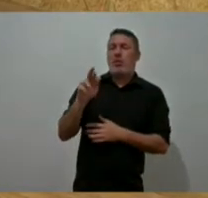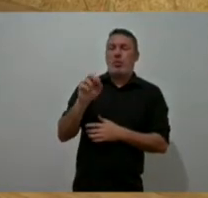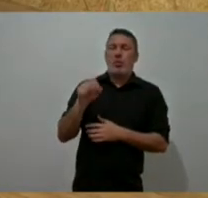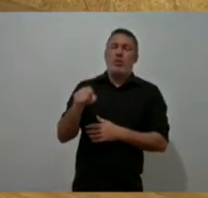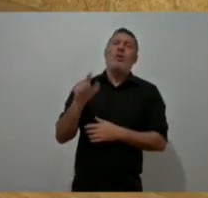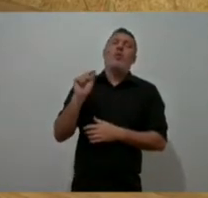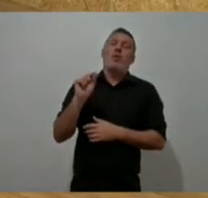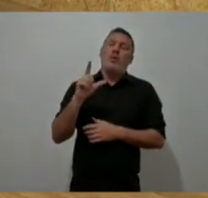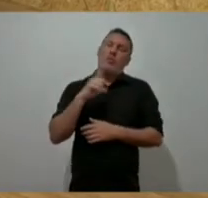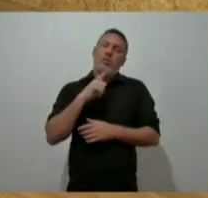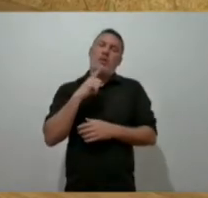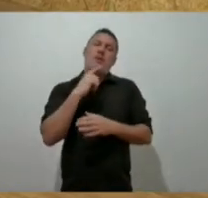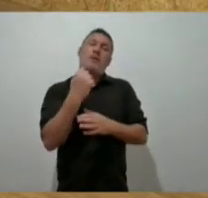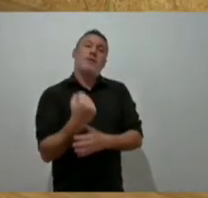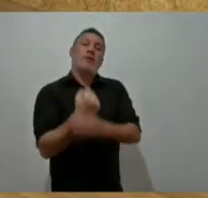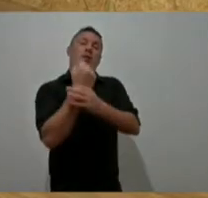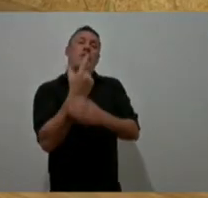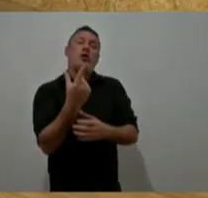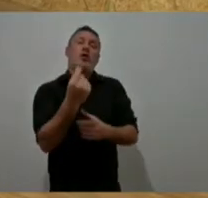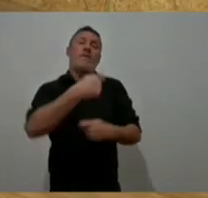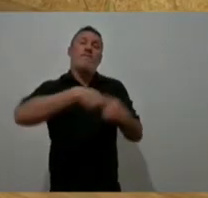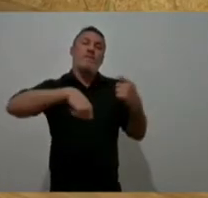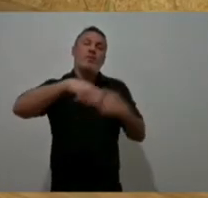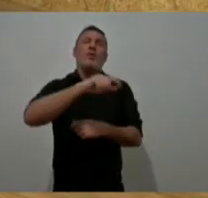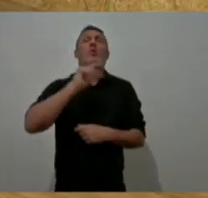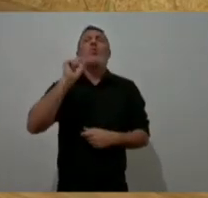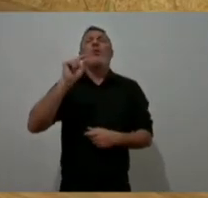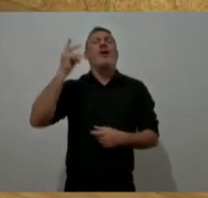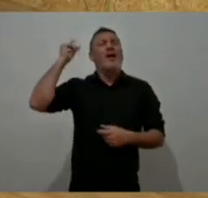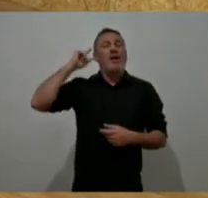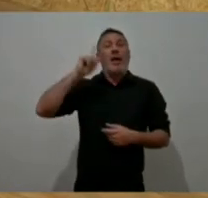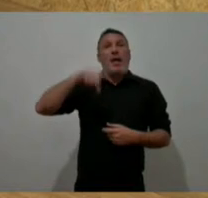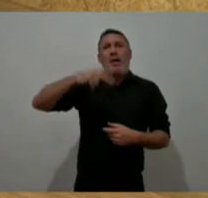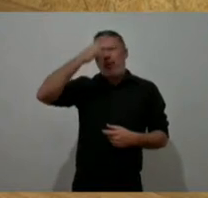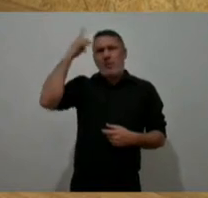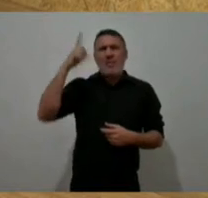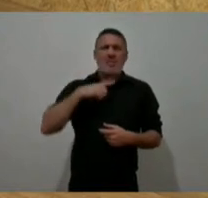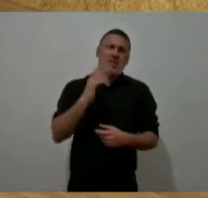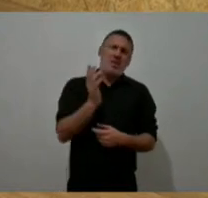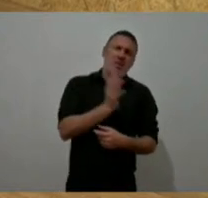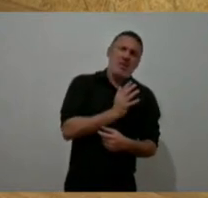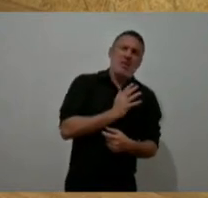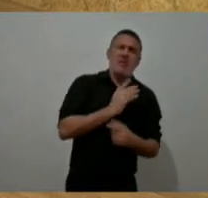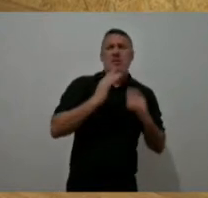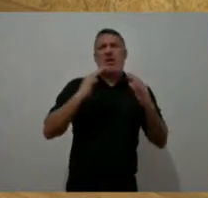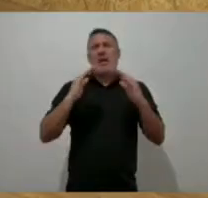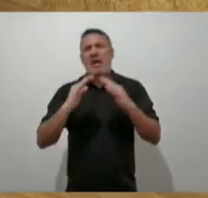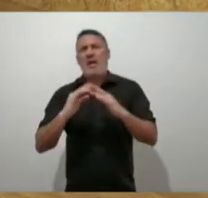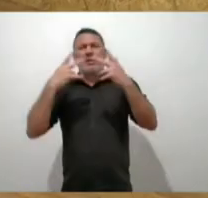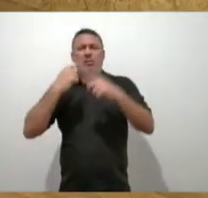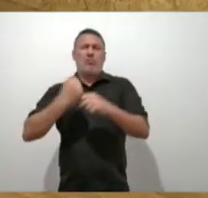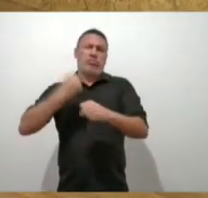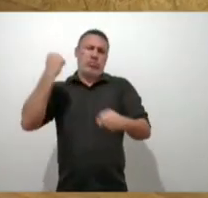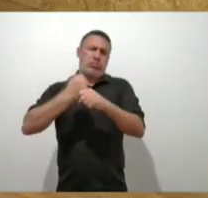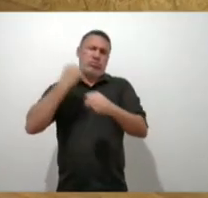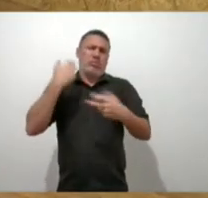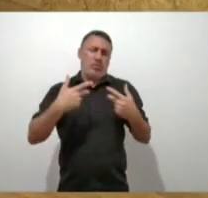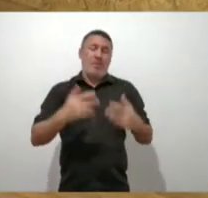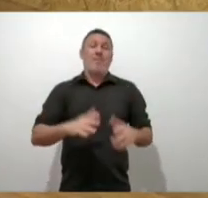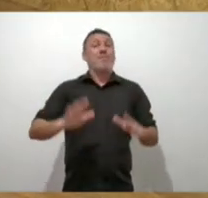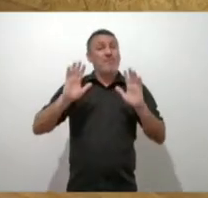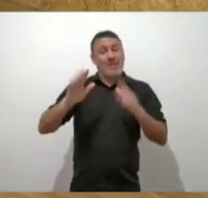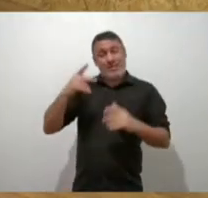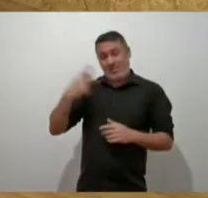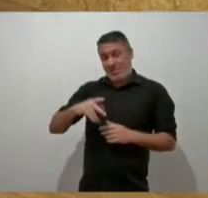para pessoas que tinham patrimônio. E o Brasil é um país com extremas desigualdades, e